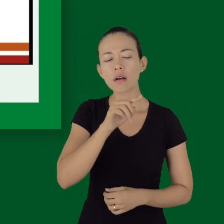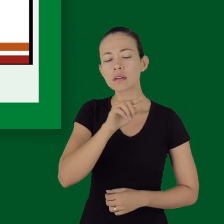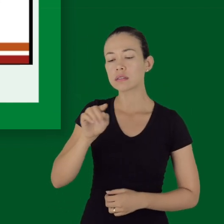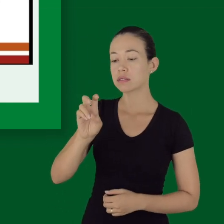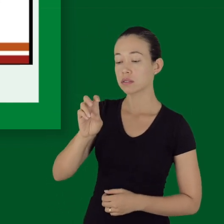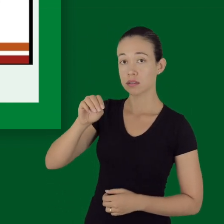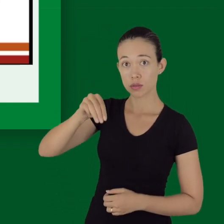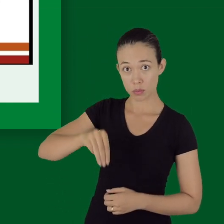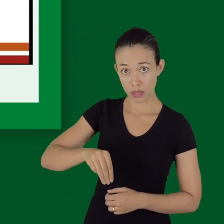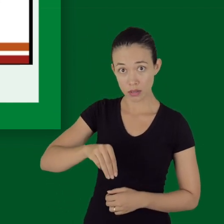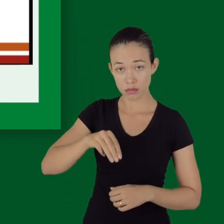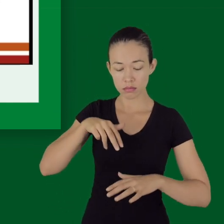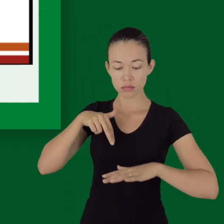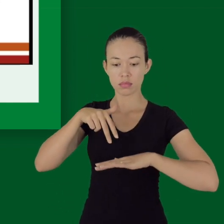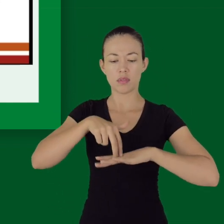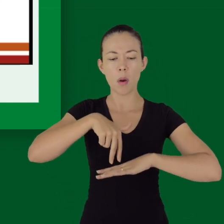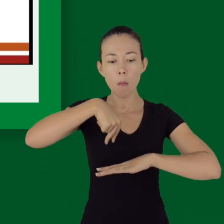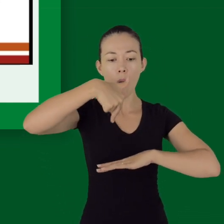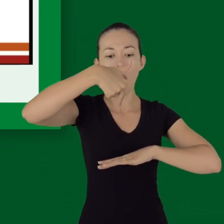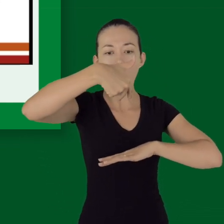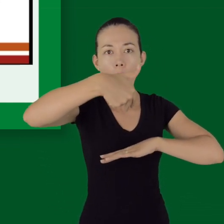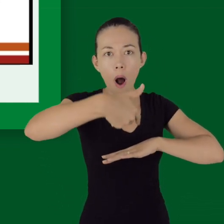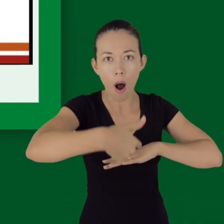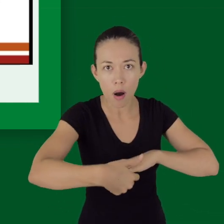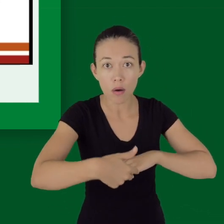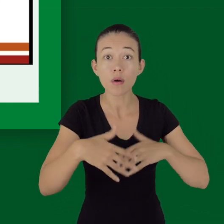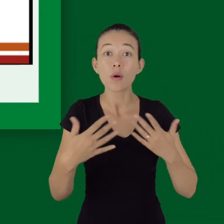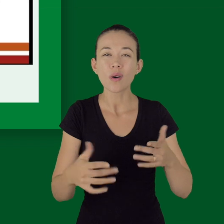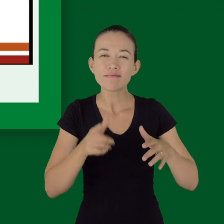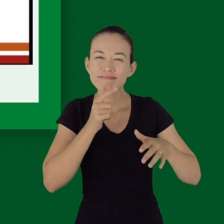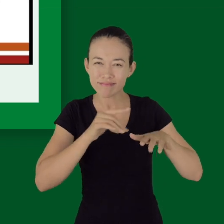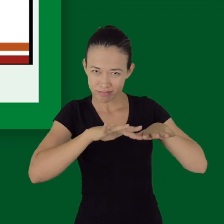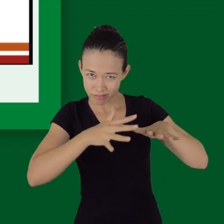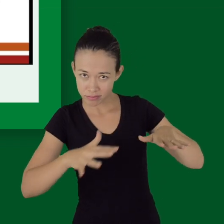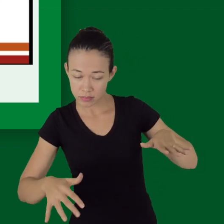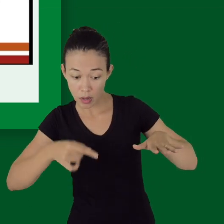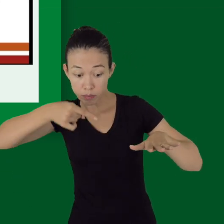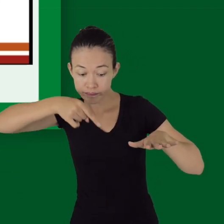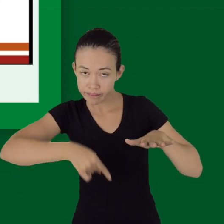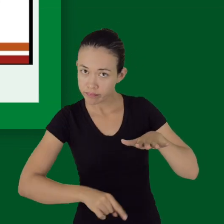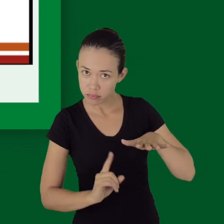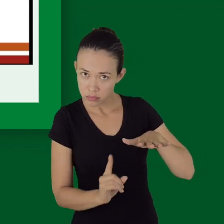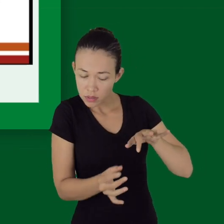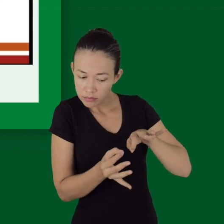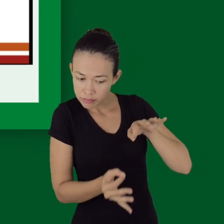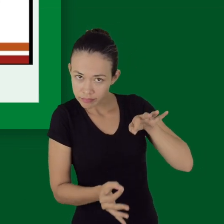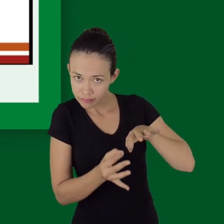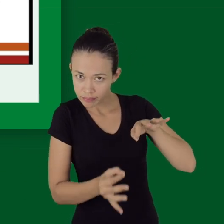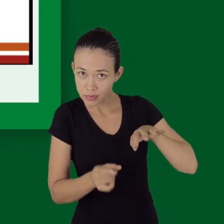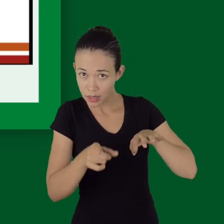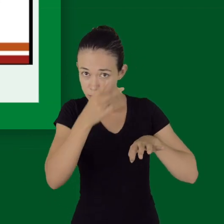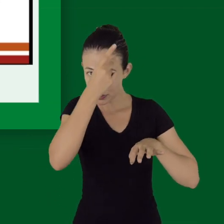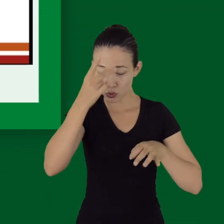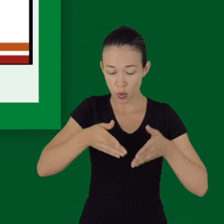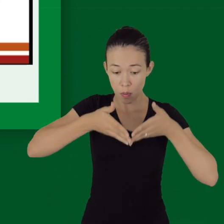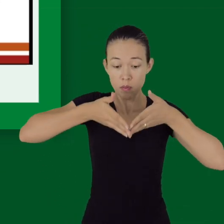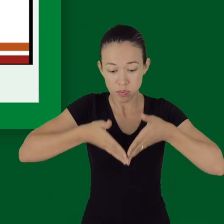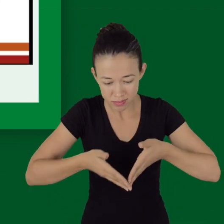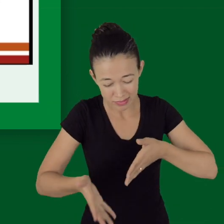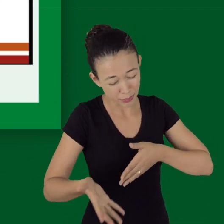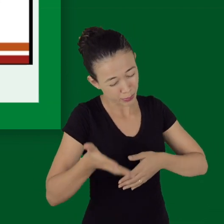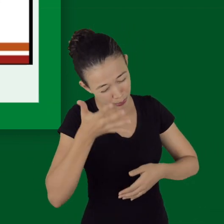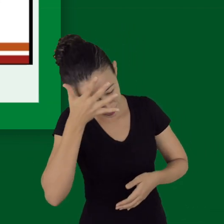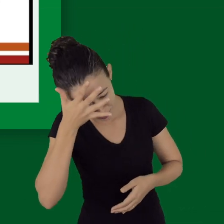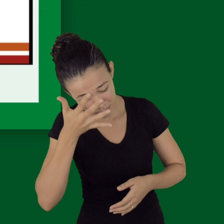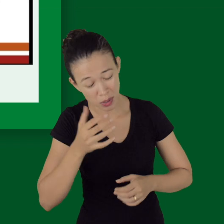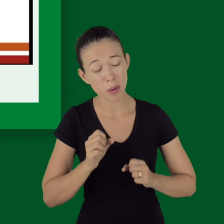ou seja, esse movimento axial, de força axial, seja por cima ou seja por baixo. Normalmente, o paciente, ele ultrapassa o